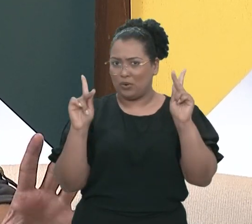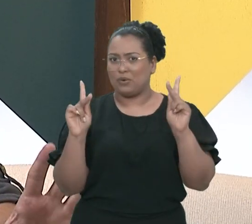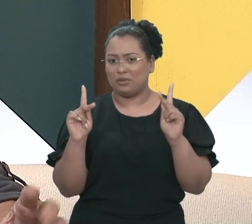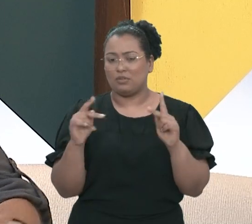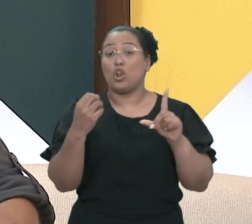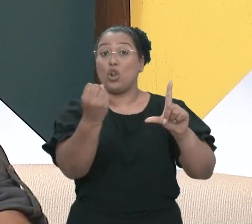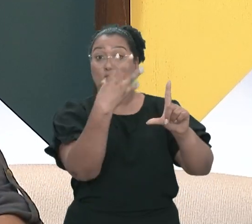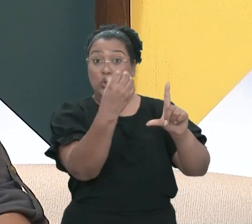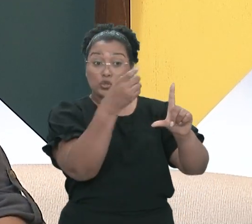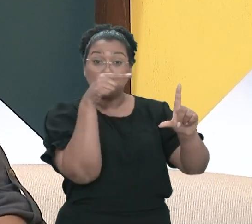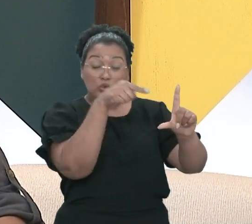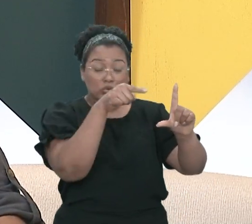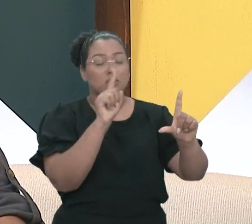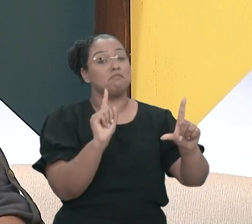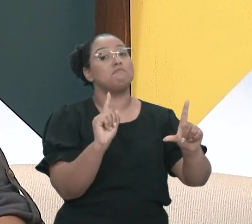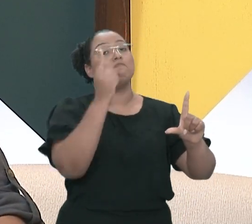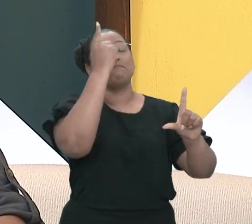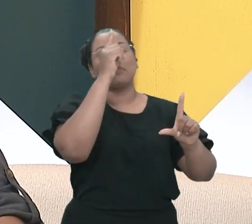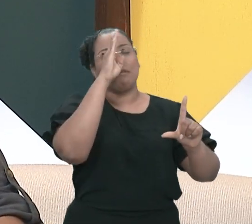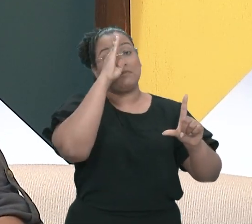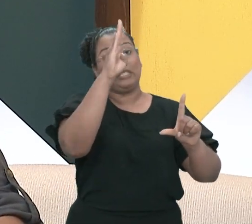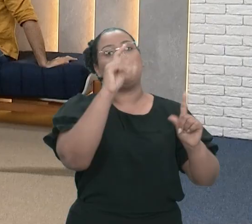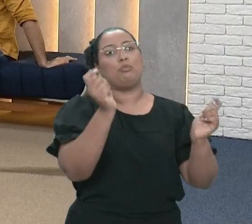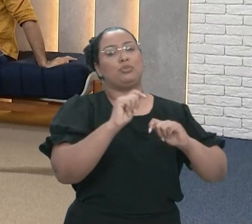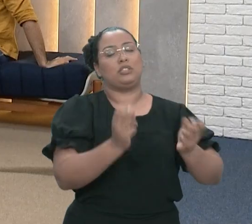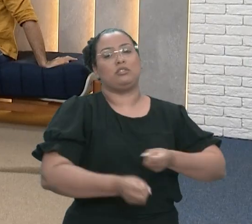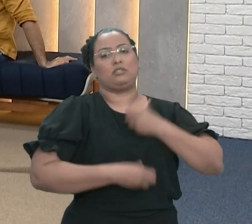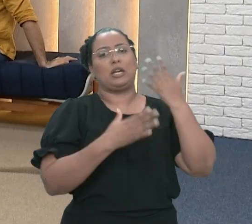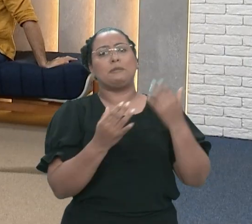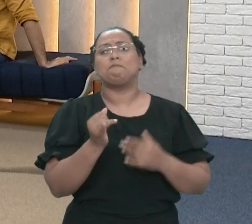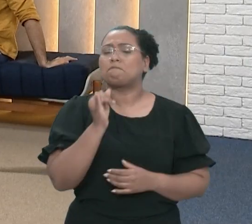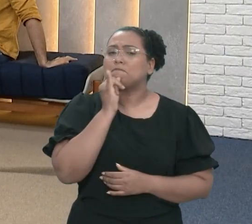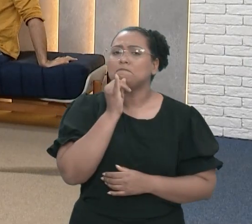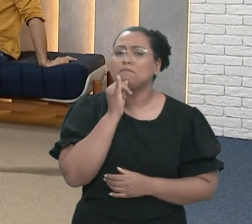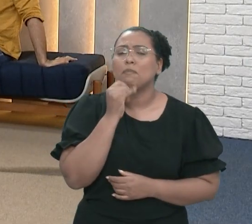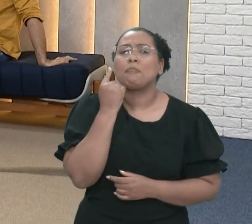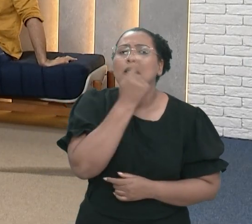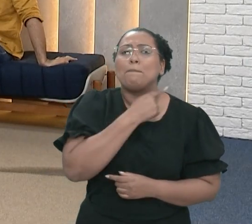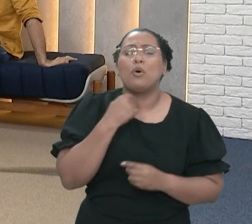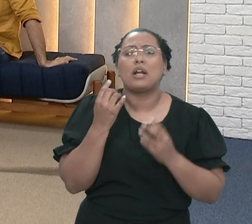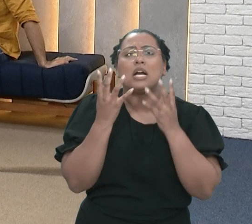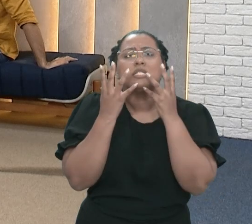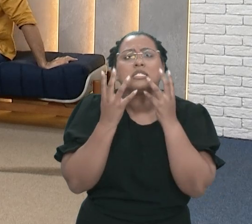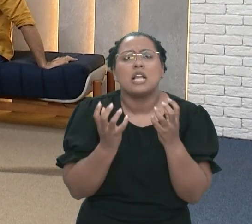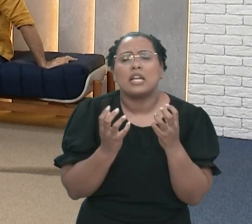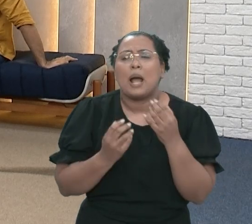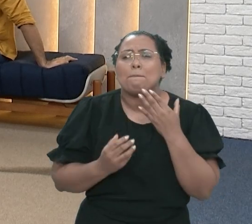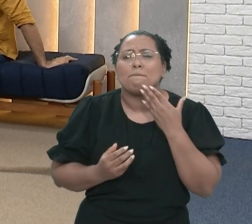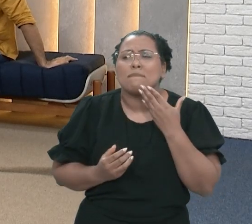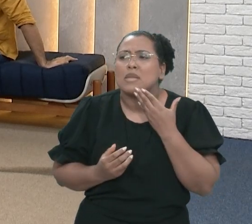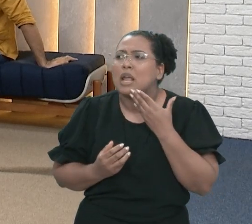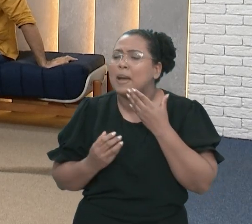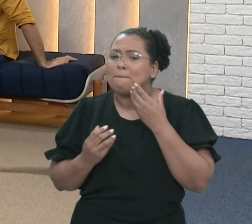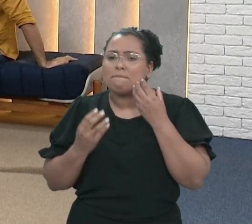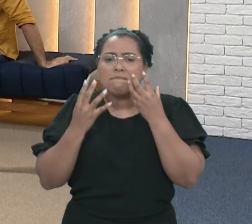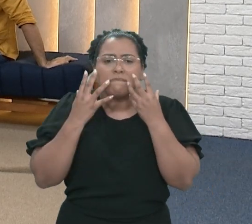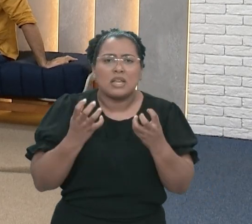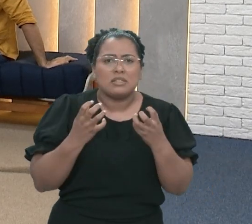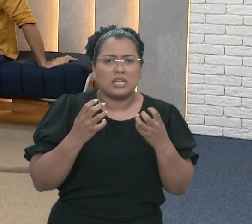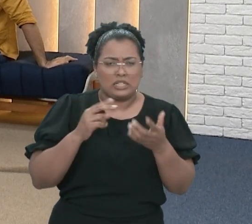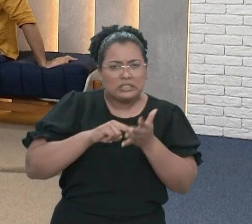luz estroboscópica é um deles também. Boca seca é um dos sinais para quem está prestes a ter uma crise?